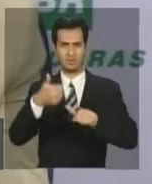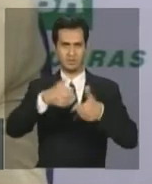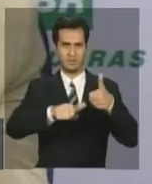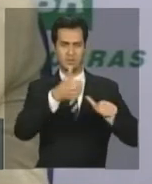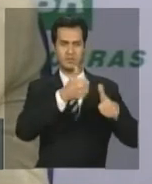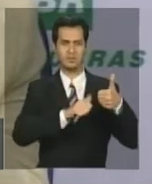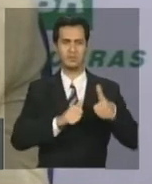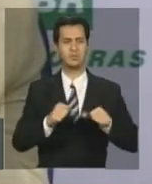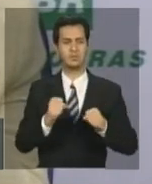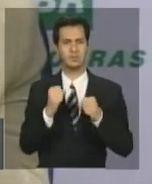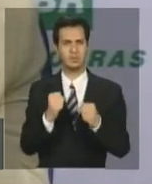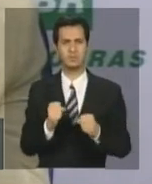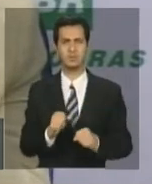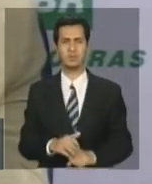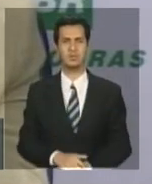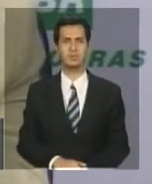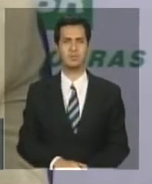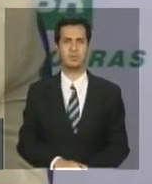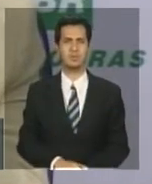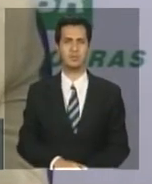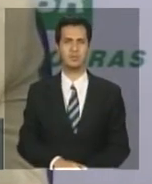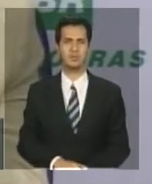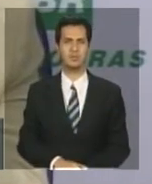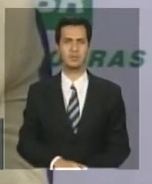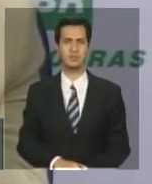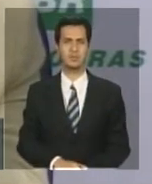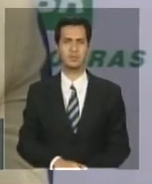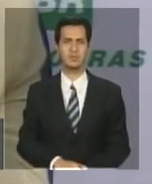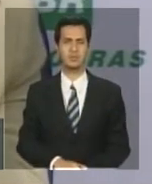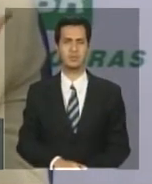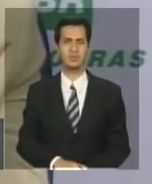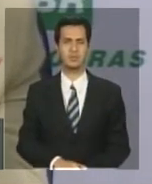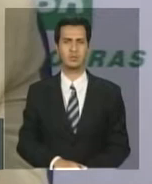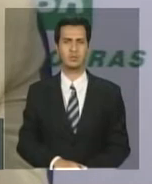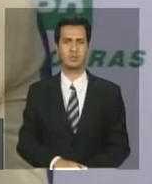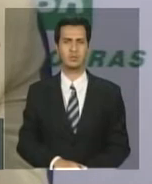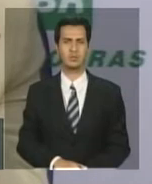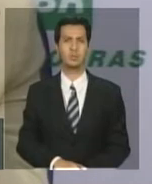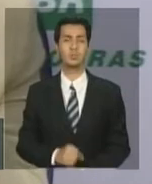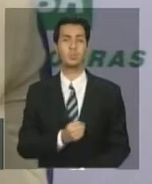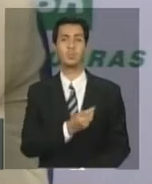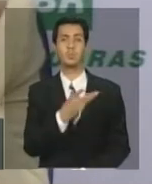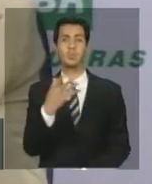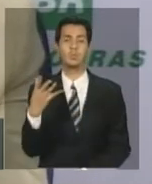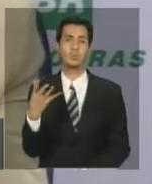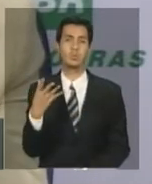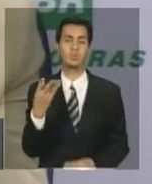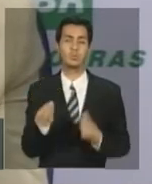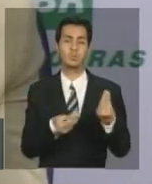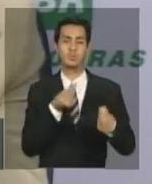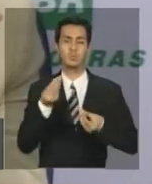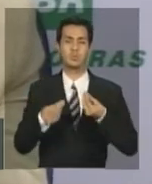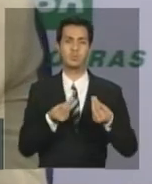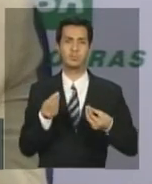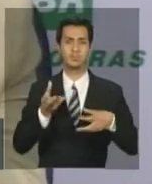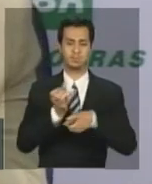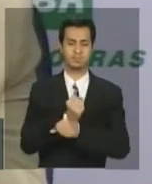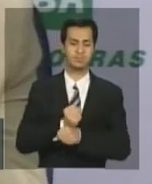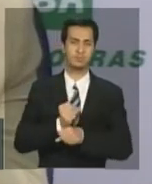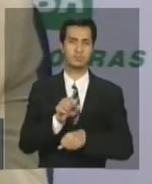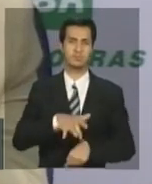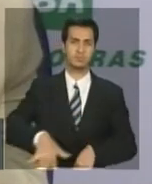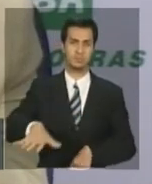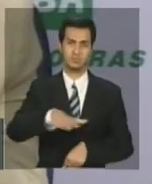muito firme dos reservatórios. E quanto gás, como respondem os reservatórios